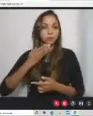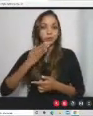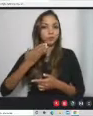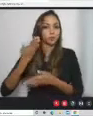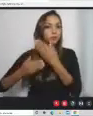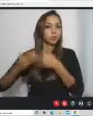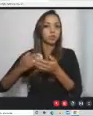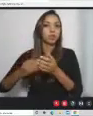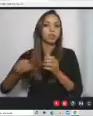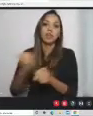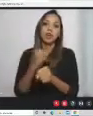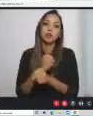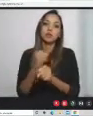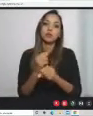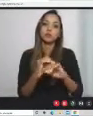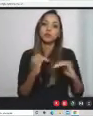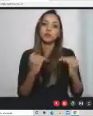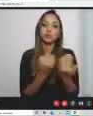estádio de futebol.